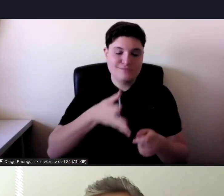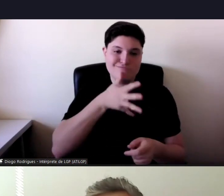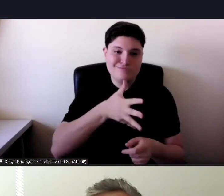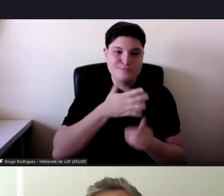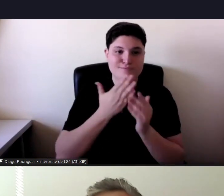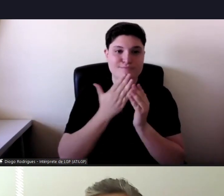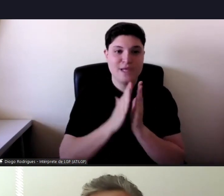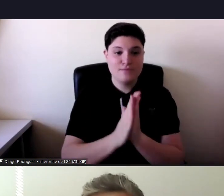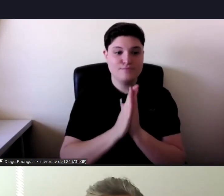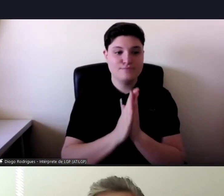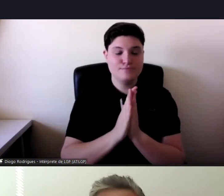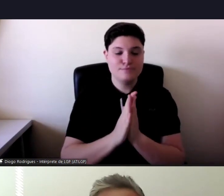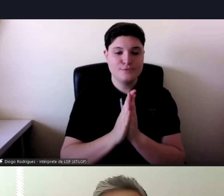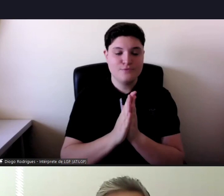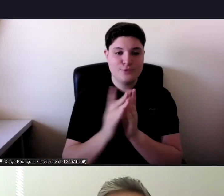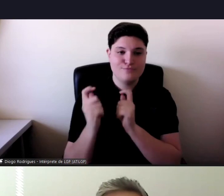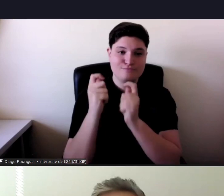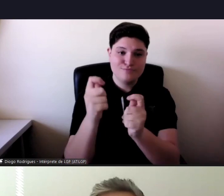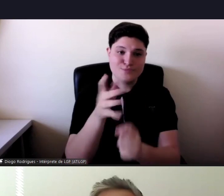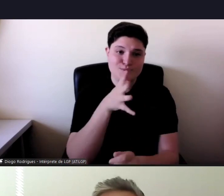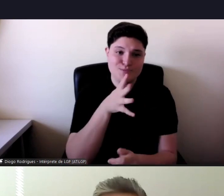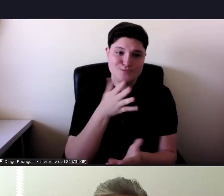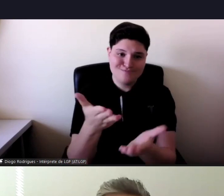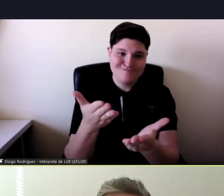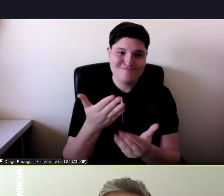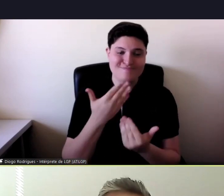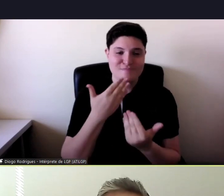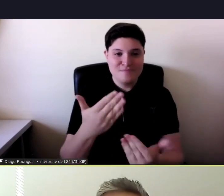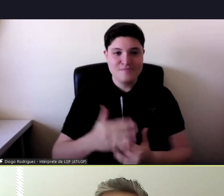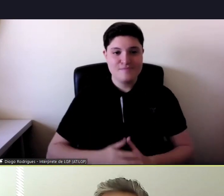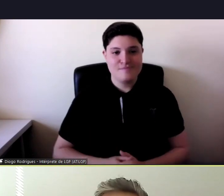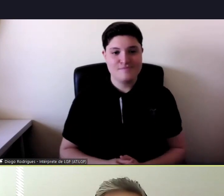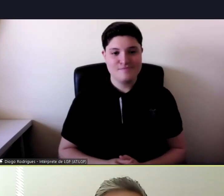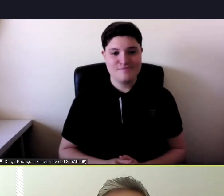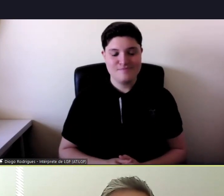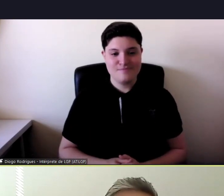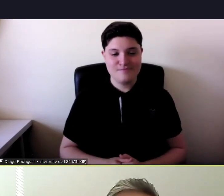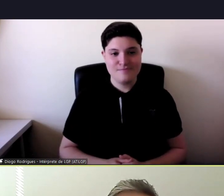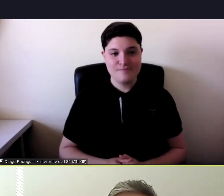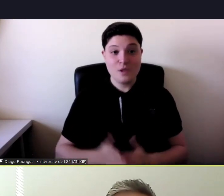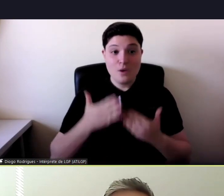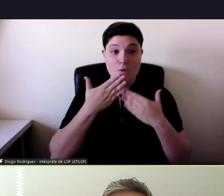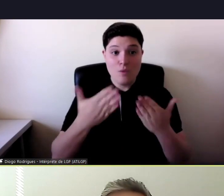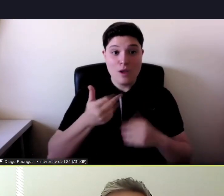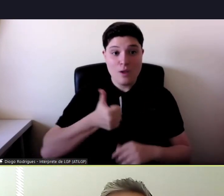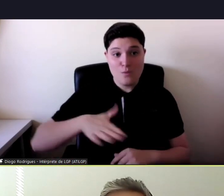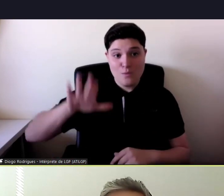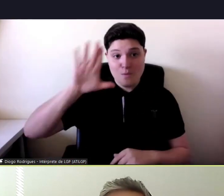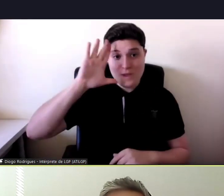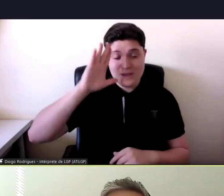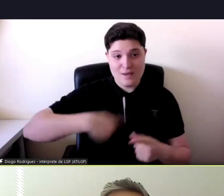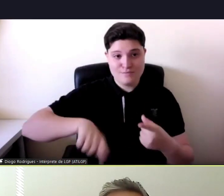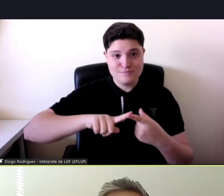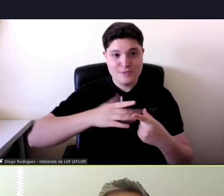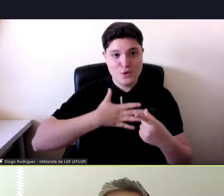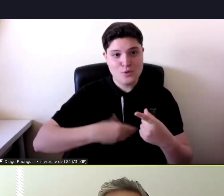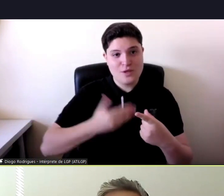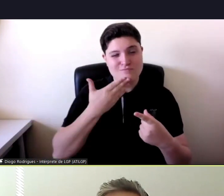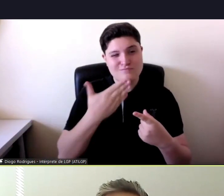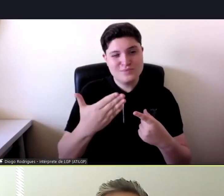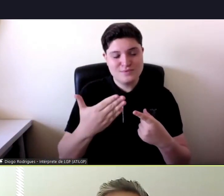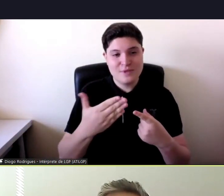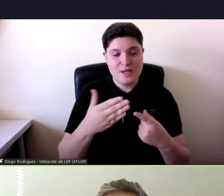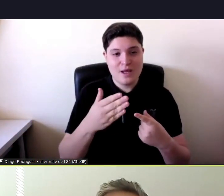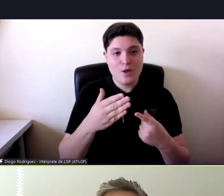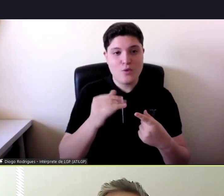então, tome o palco. Muito obrigado. Muito obrigado, muito boa tarde. Em primeiro lugar, gostaria de agradecer o convite por